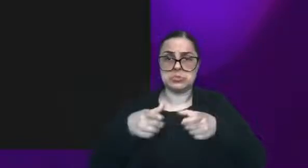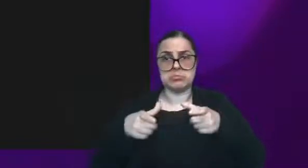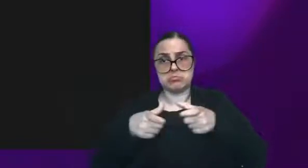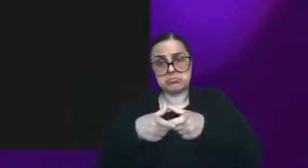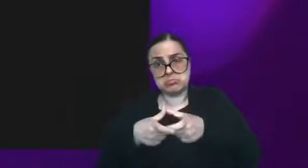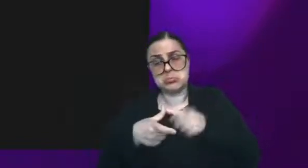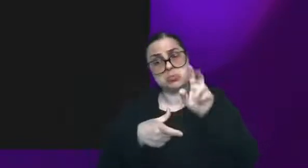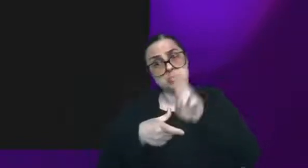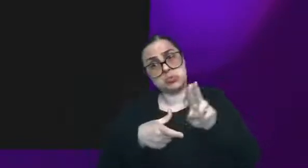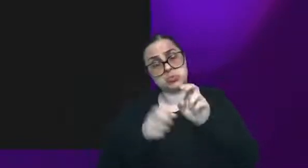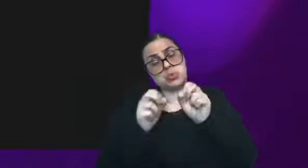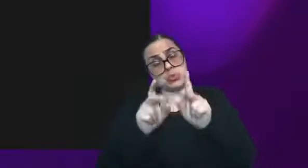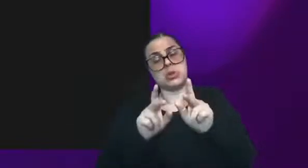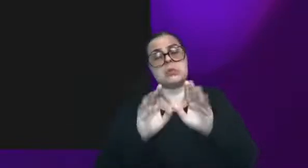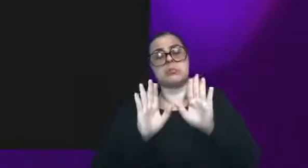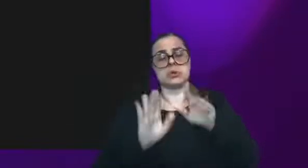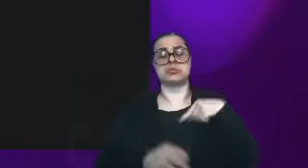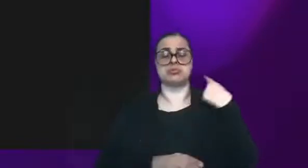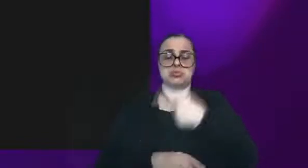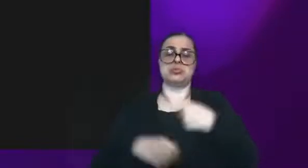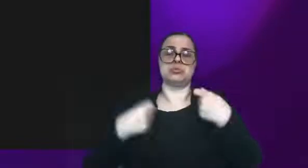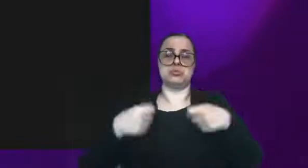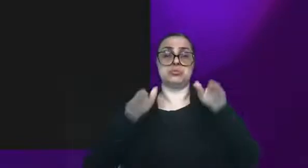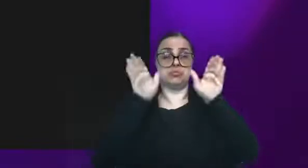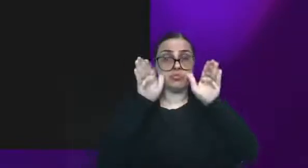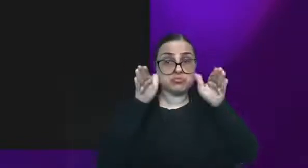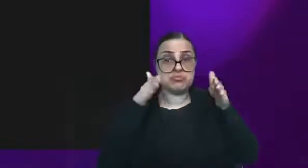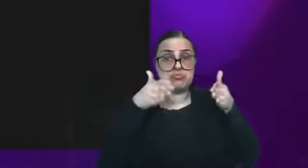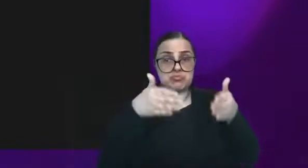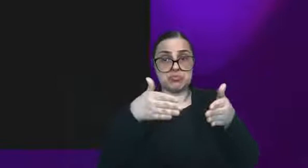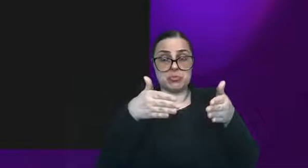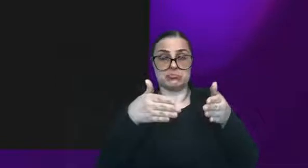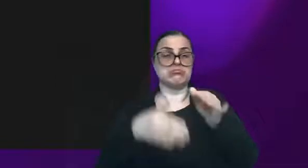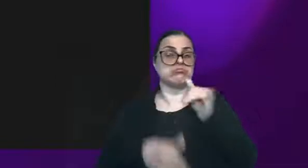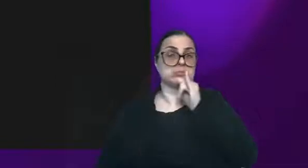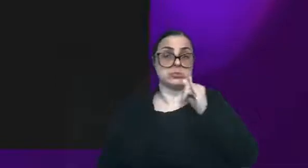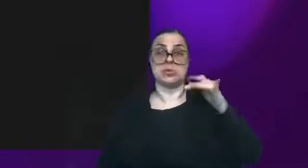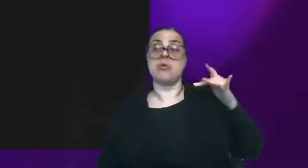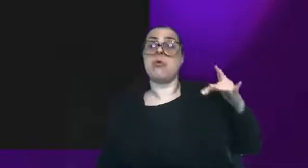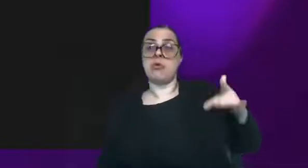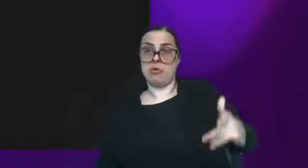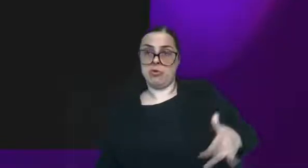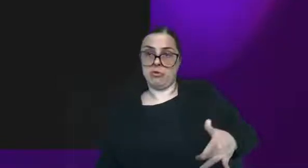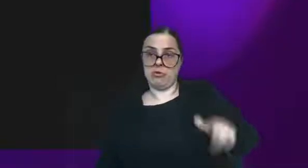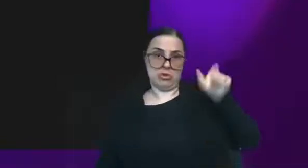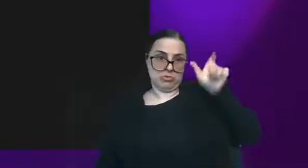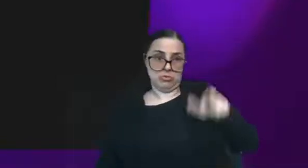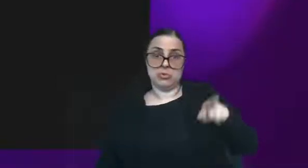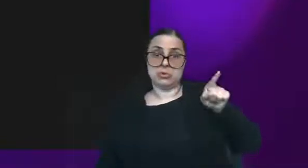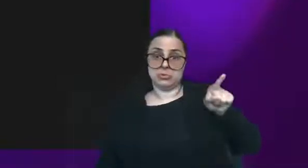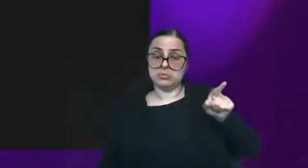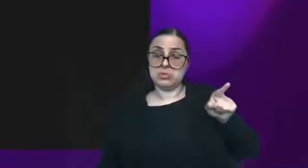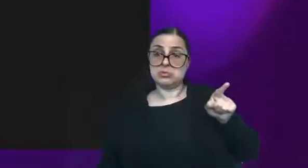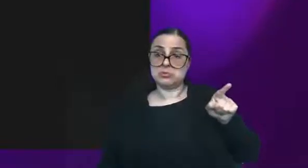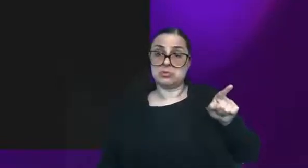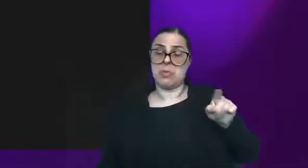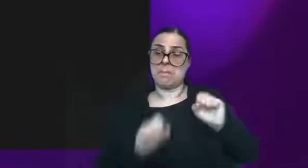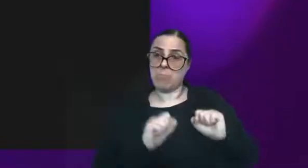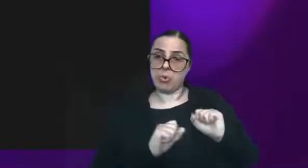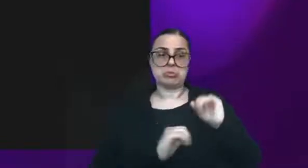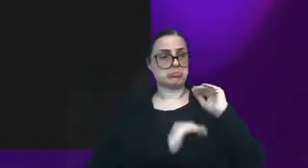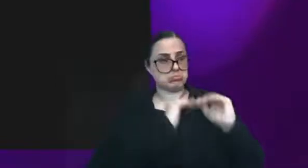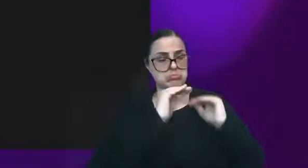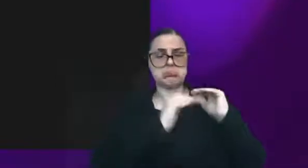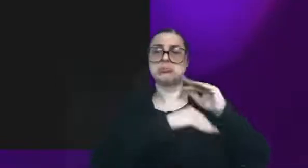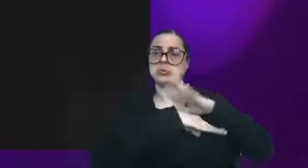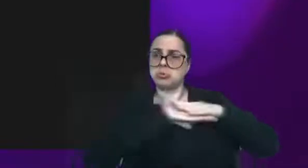investir do ponto de vista de ceder um fígado que é da sociedade para um paciente que tenha bom prognóstico. Acho que esses